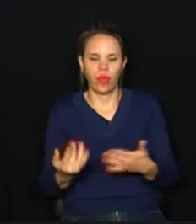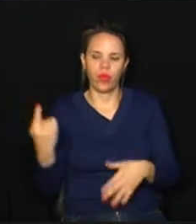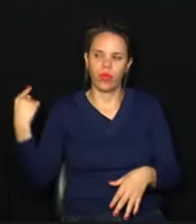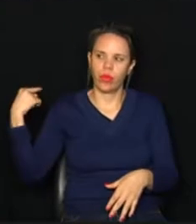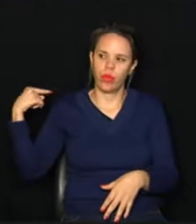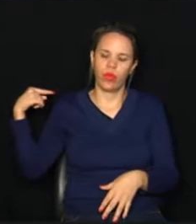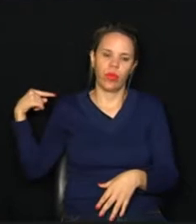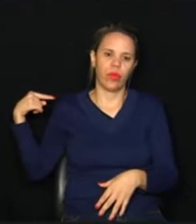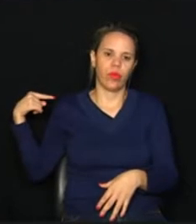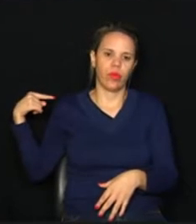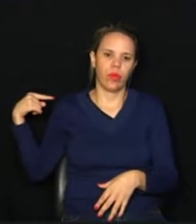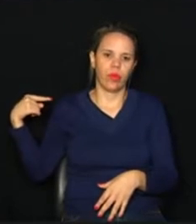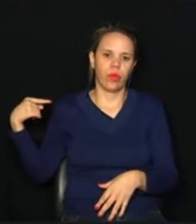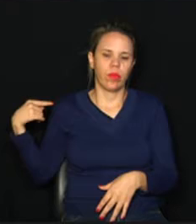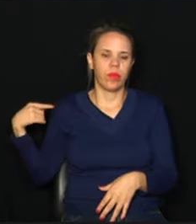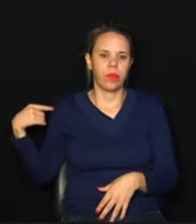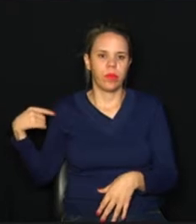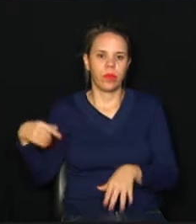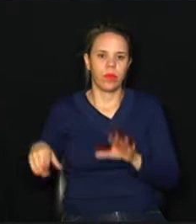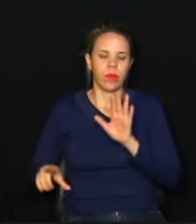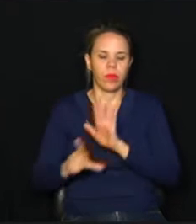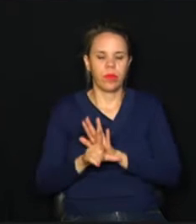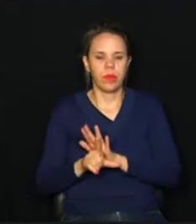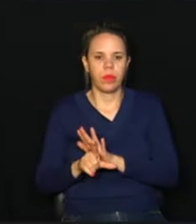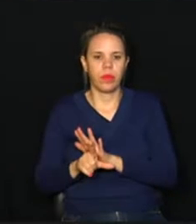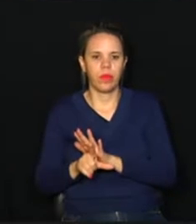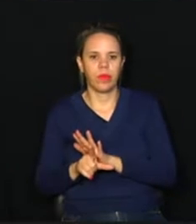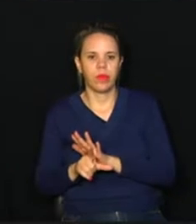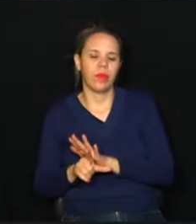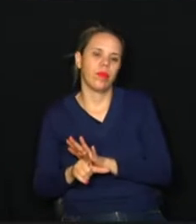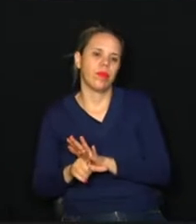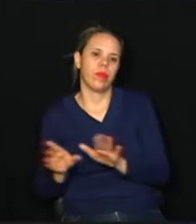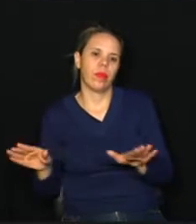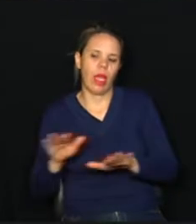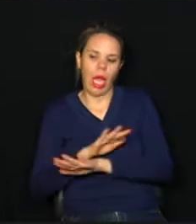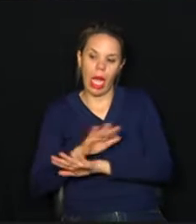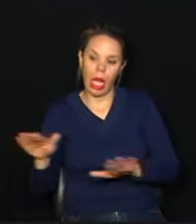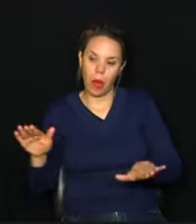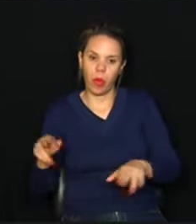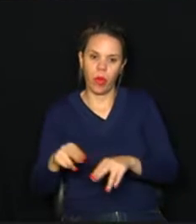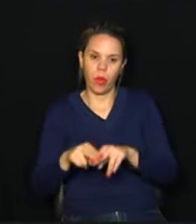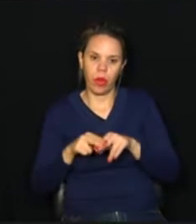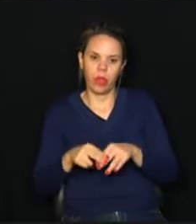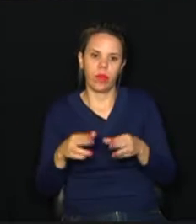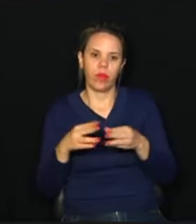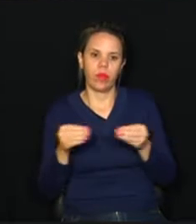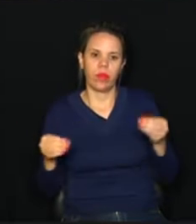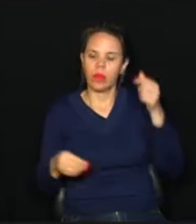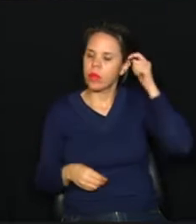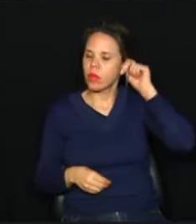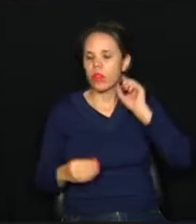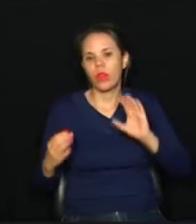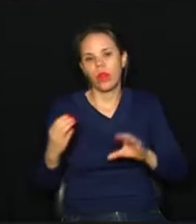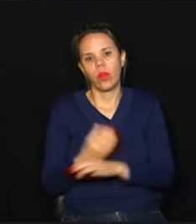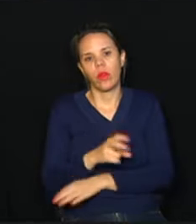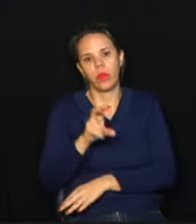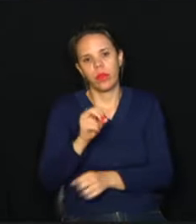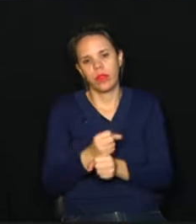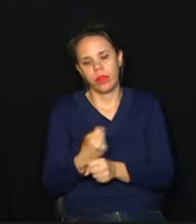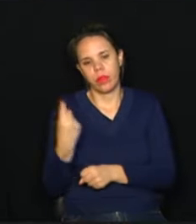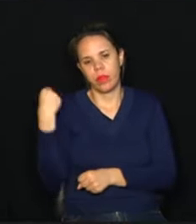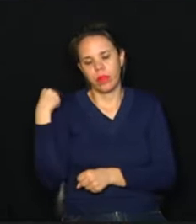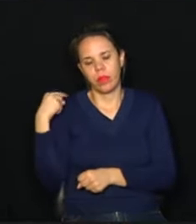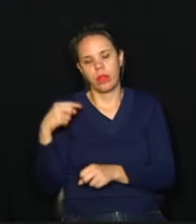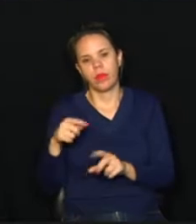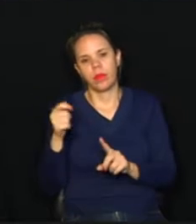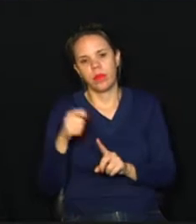promulgação da lei que acabou pela sua extinção, completou 50 anos. Exatamente